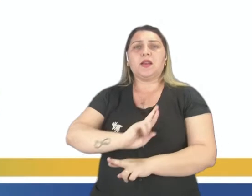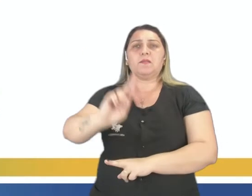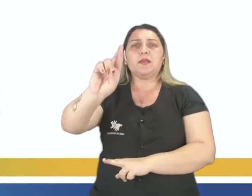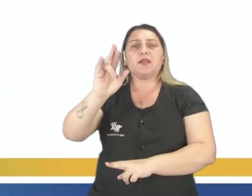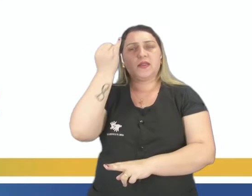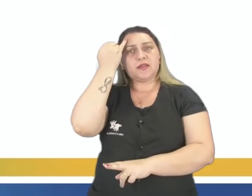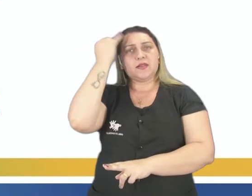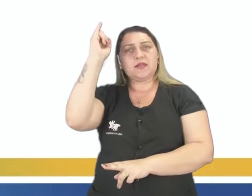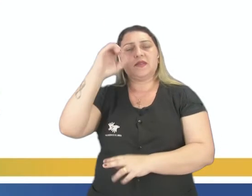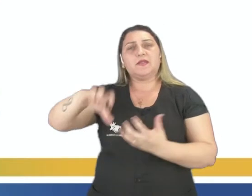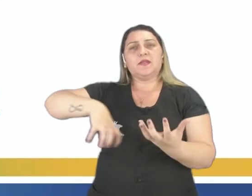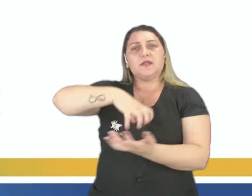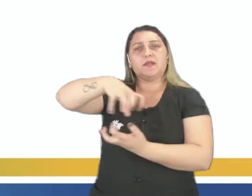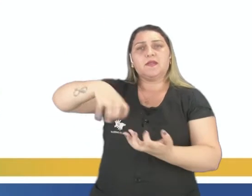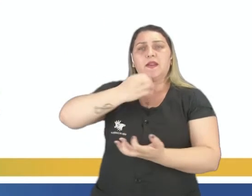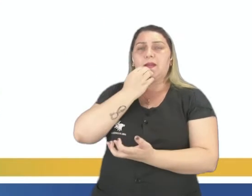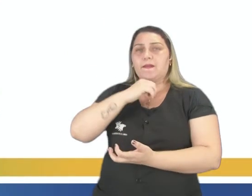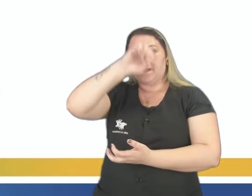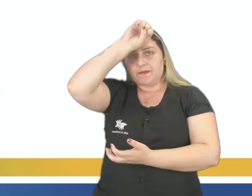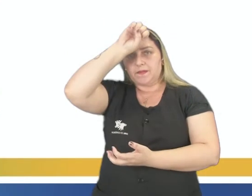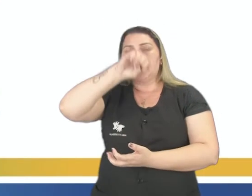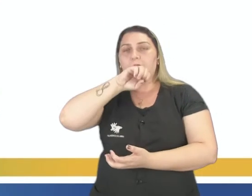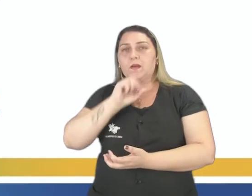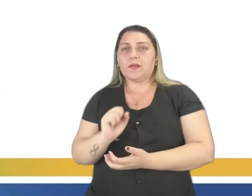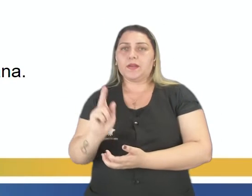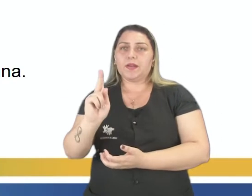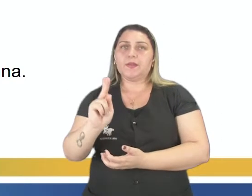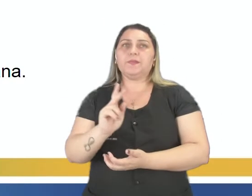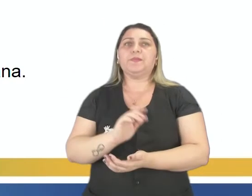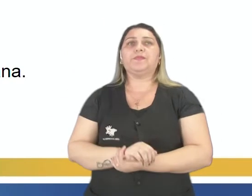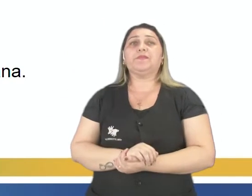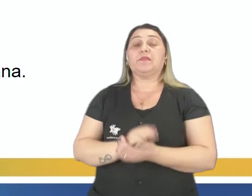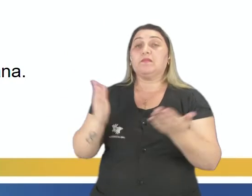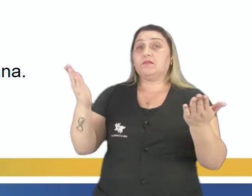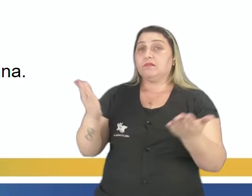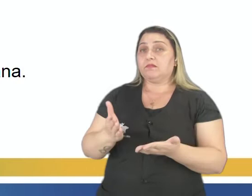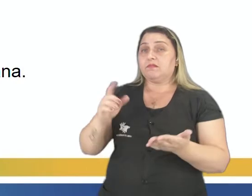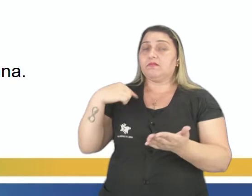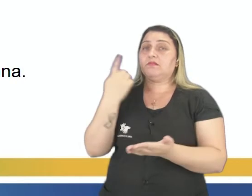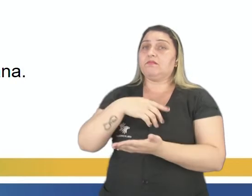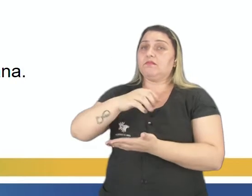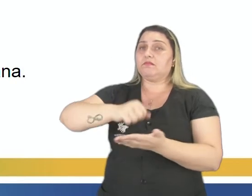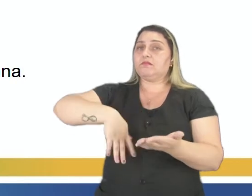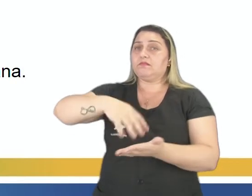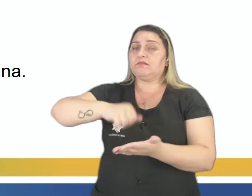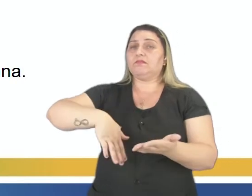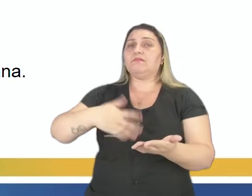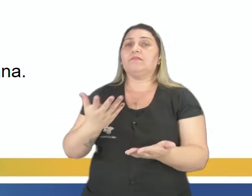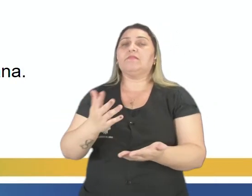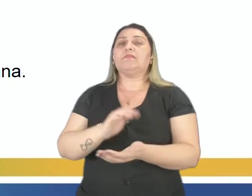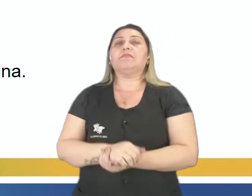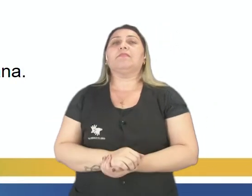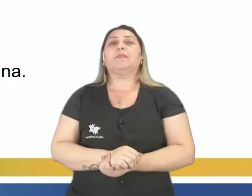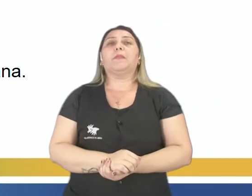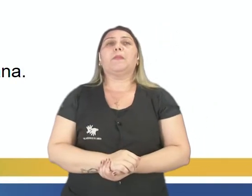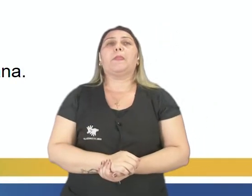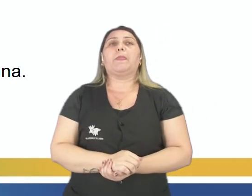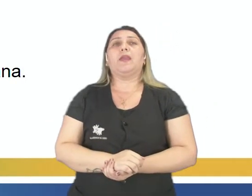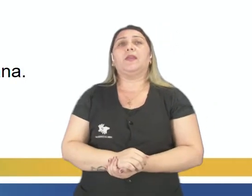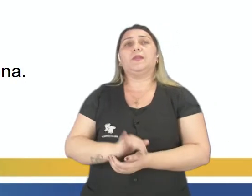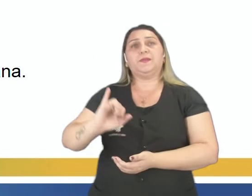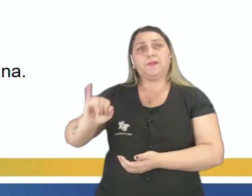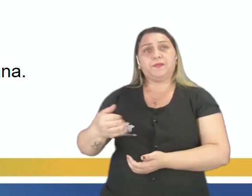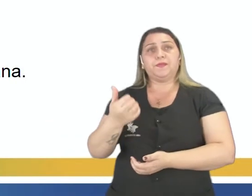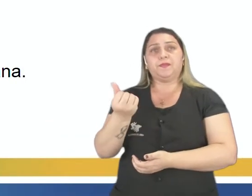de reivindicação do socialismo, ok? E vamos agora para o nosso exercitando. Em